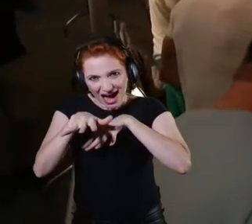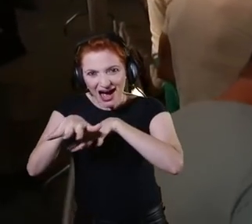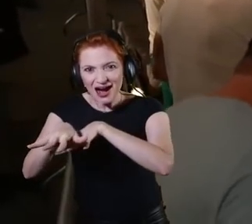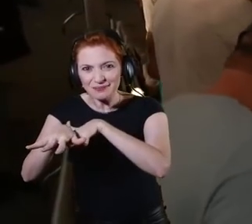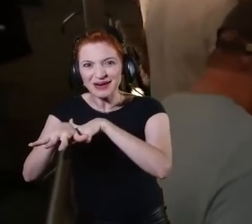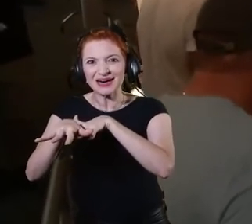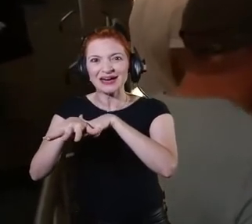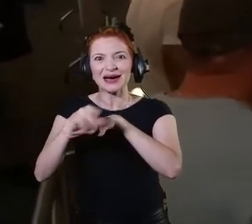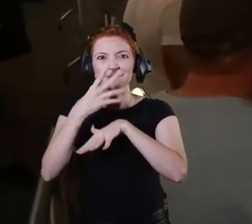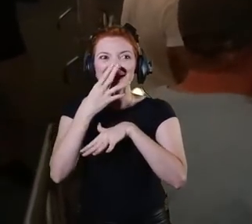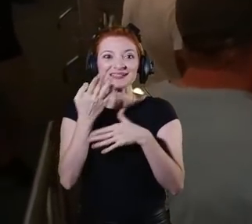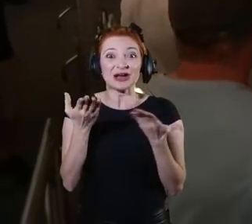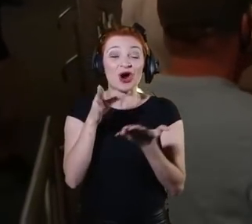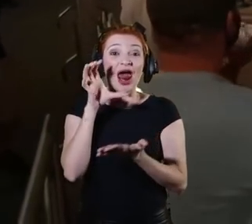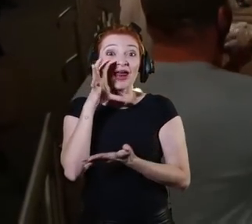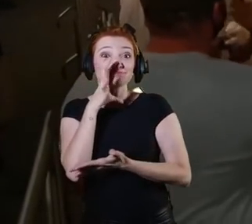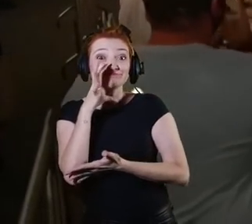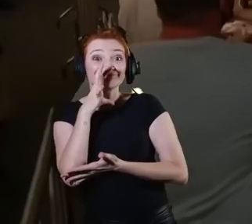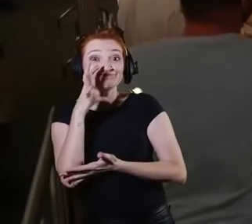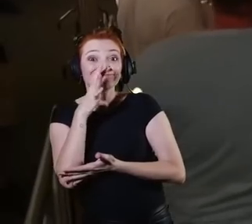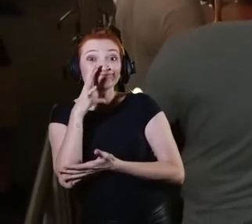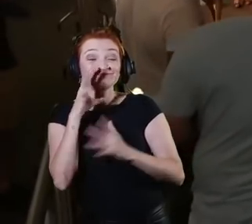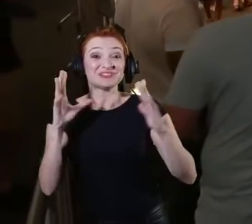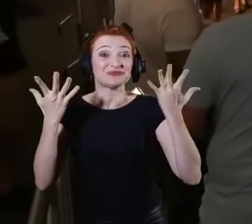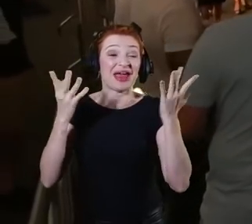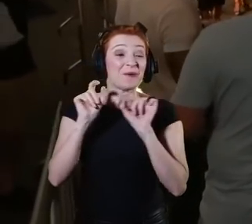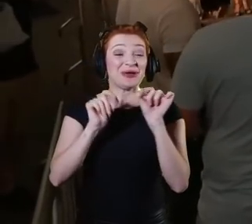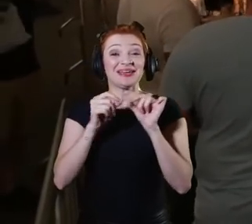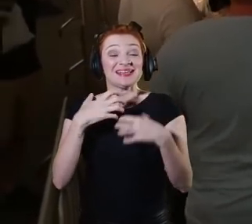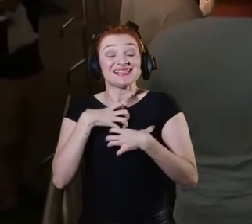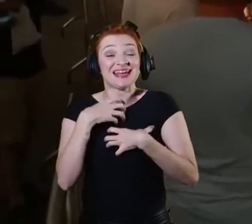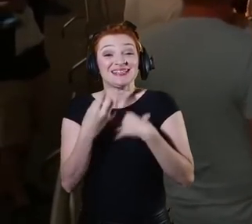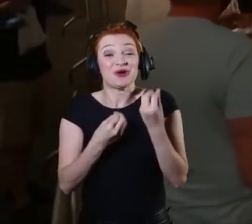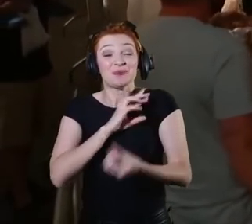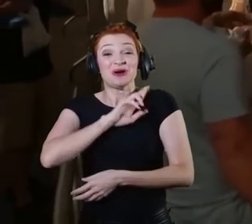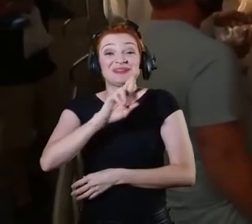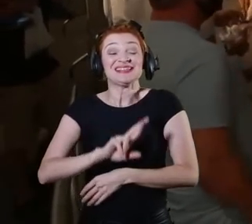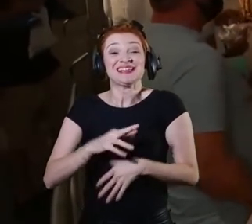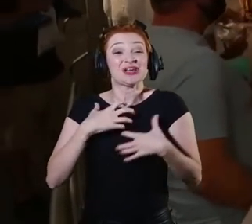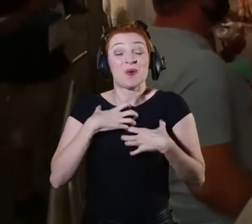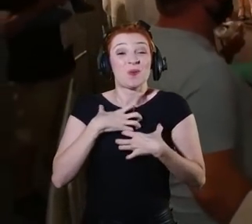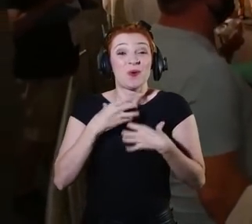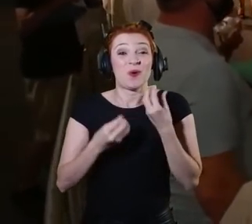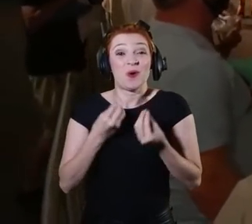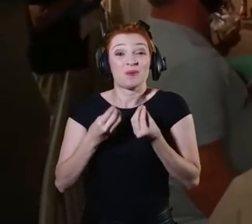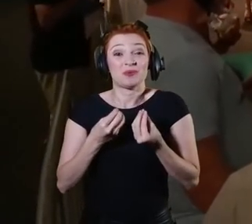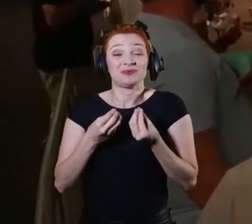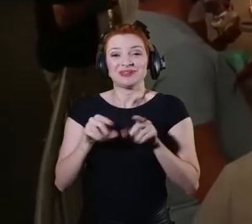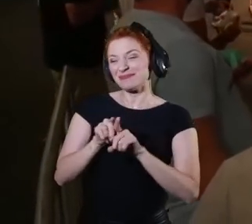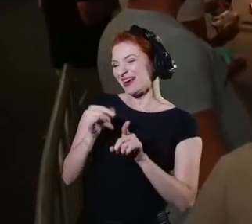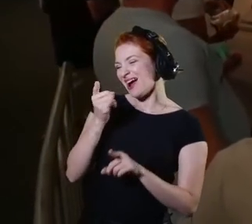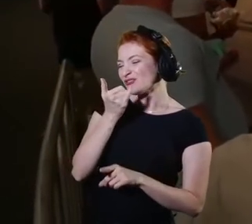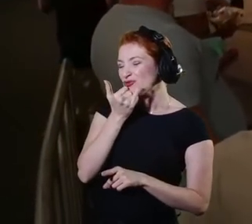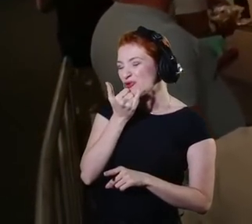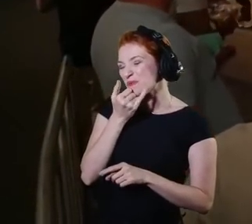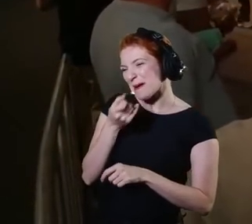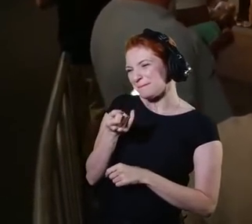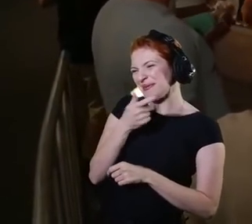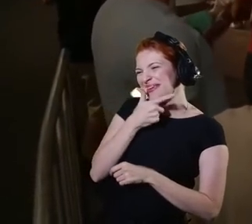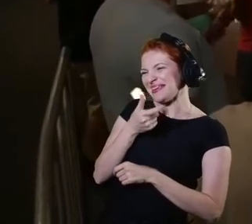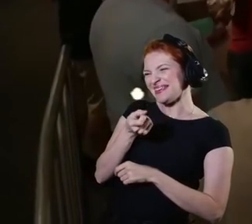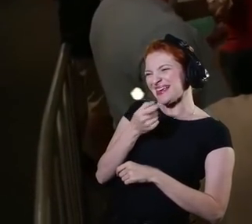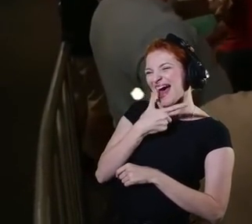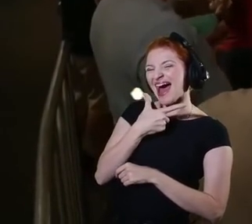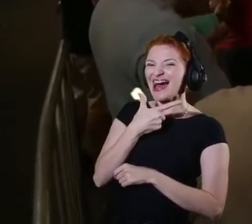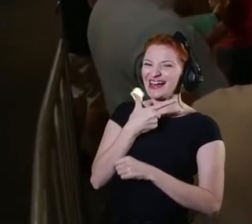uma espectadora de toda essa grande festa, o que representou para ti? Desculpe pelas questões engraçadas que esse trio aqui